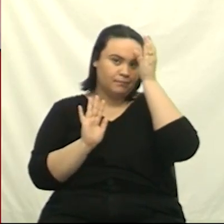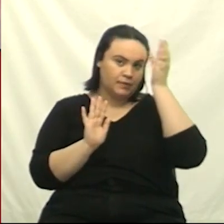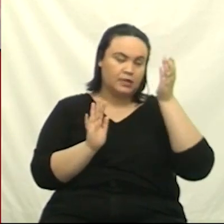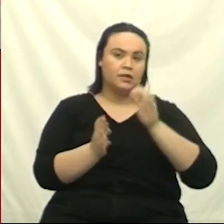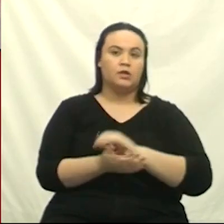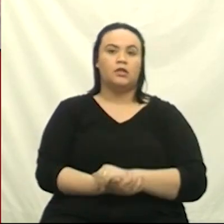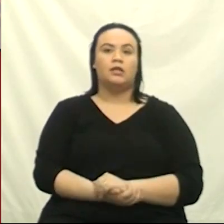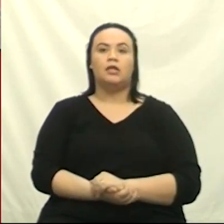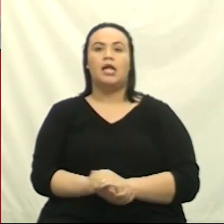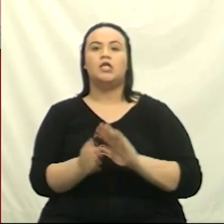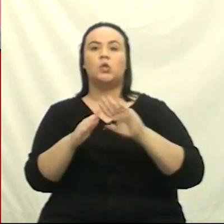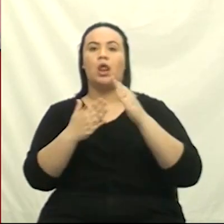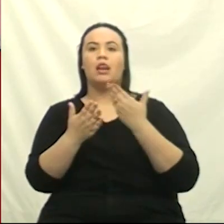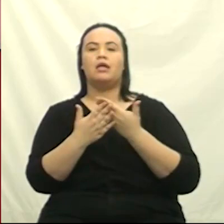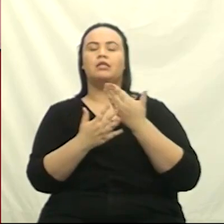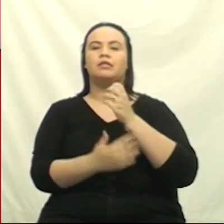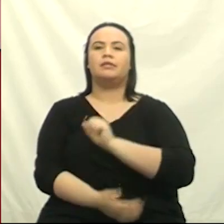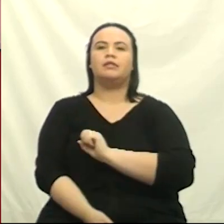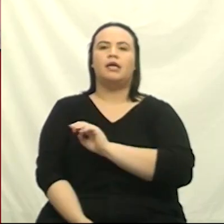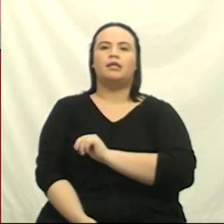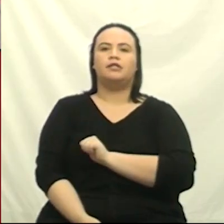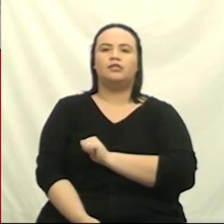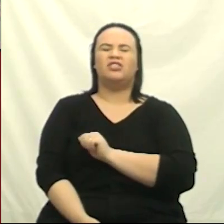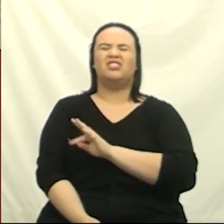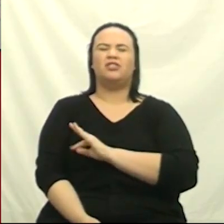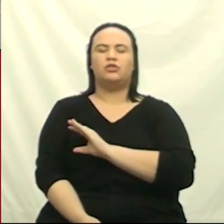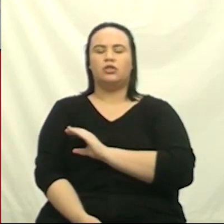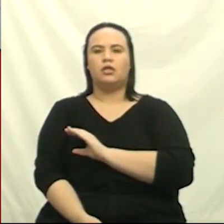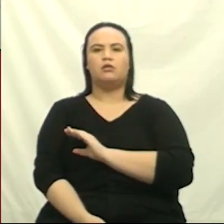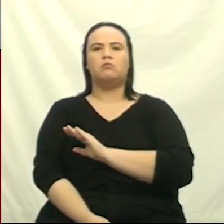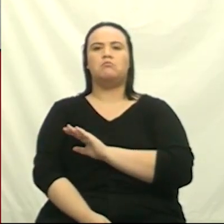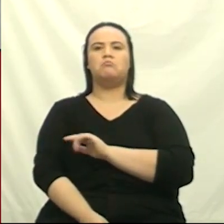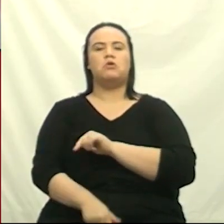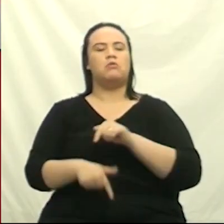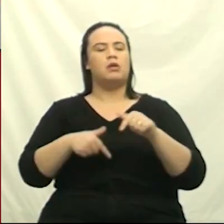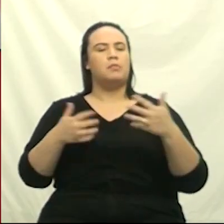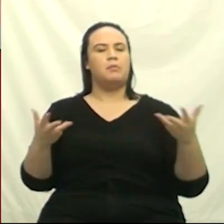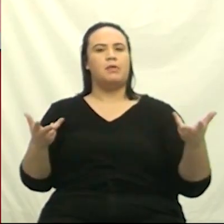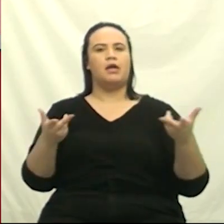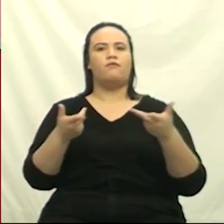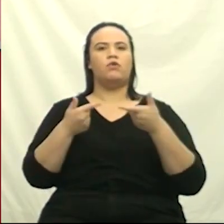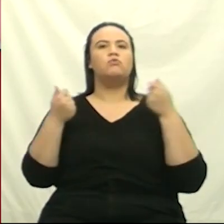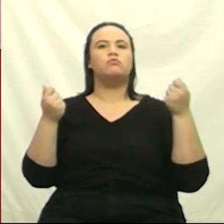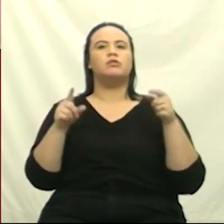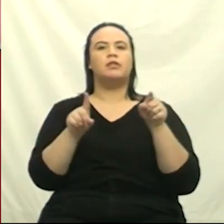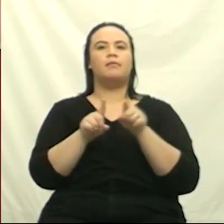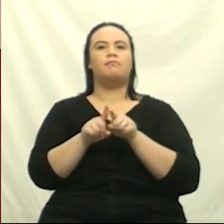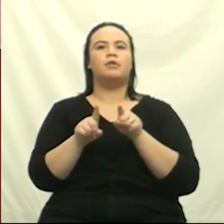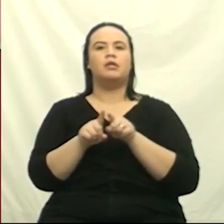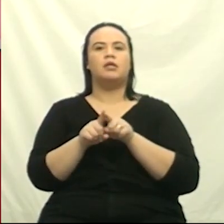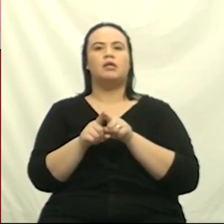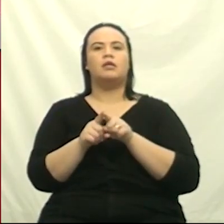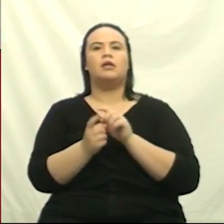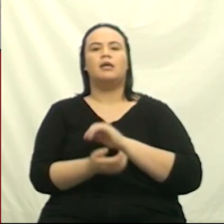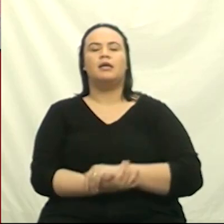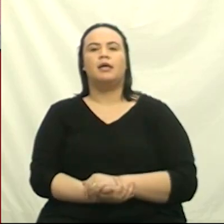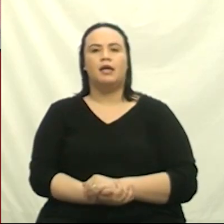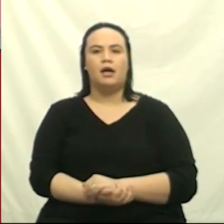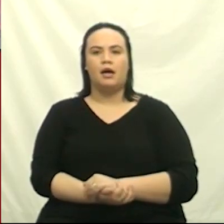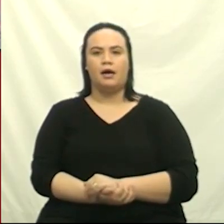colégio Sate que devolvendo bom trabalho juntamente com a Isis Ster